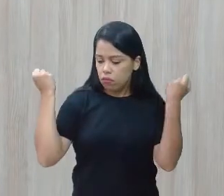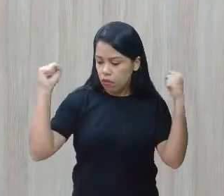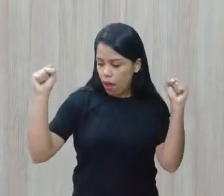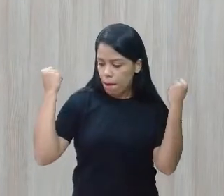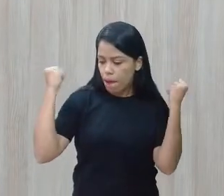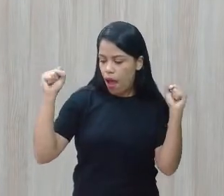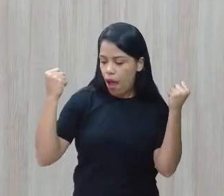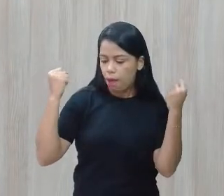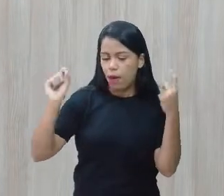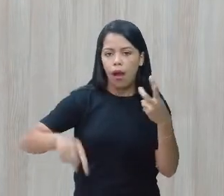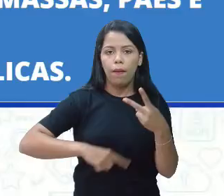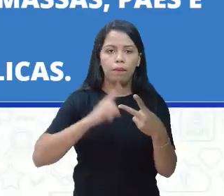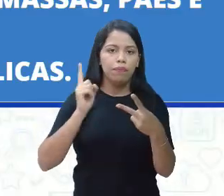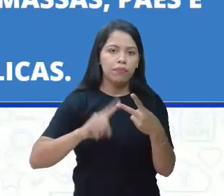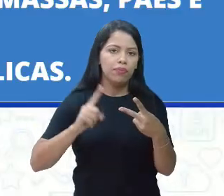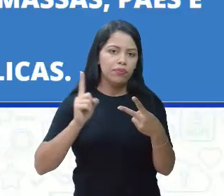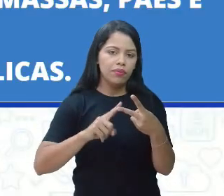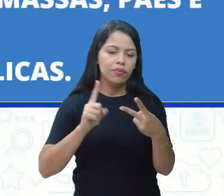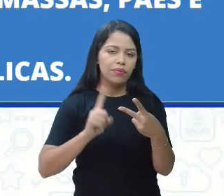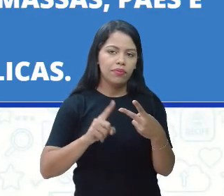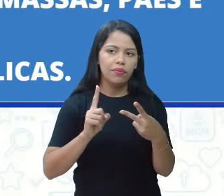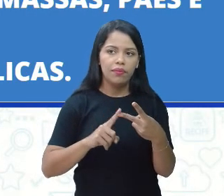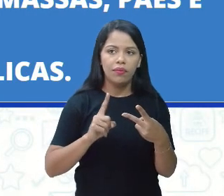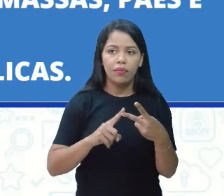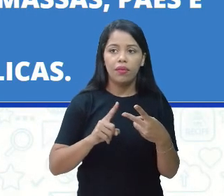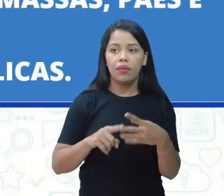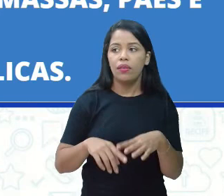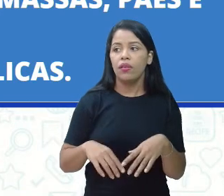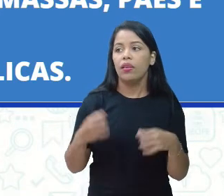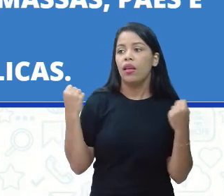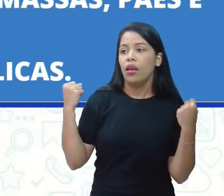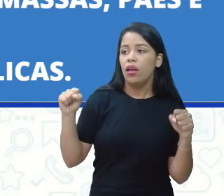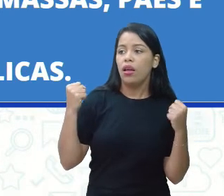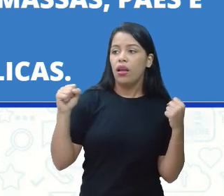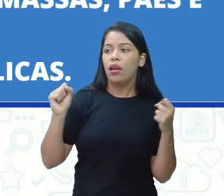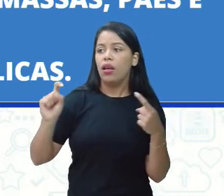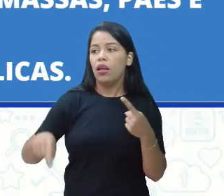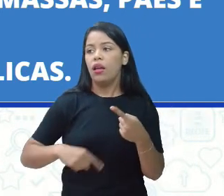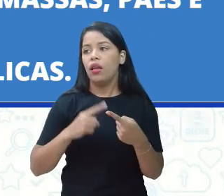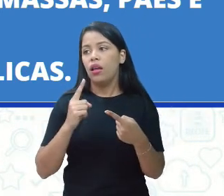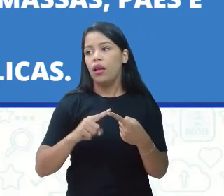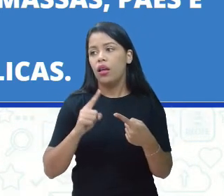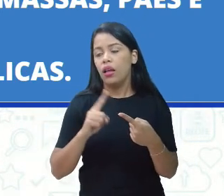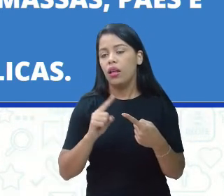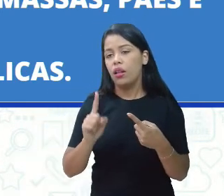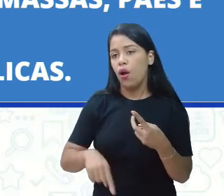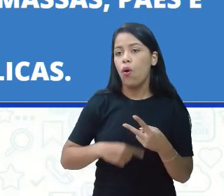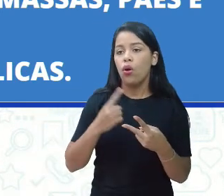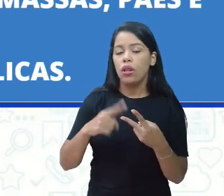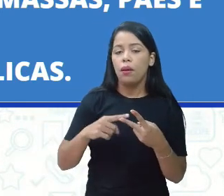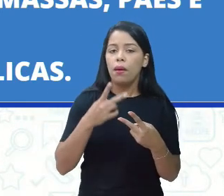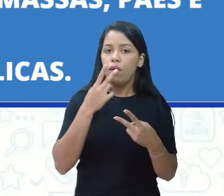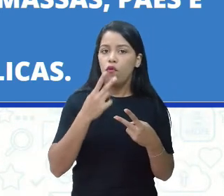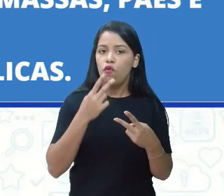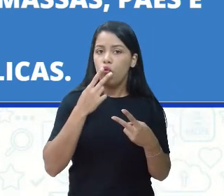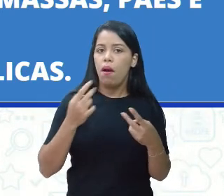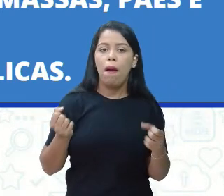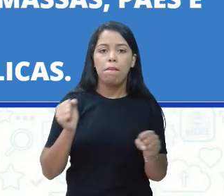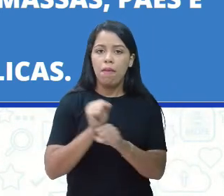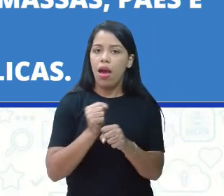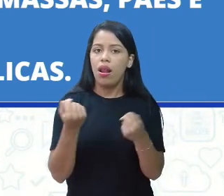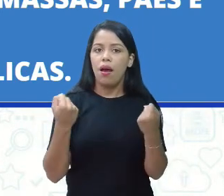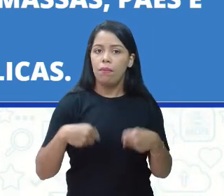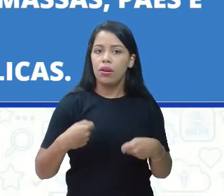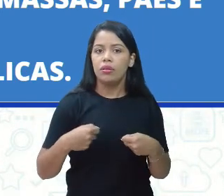questão aí do sedentarismo, eu não sou mais sedentário, mas aí ele está dizendo, não é só uma vida ativa, precisa a atividade física.